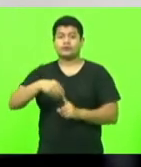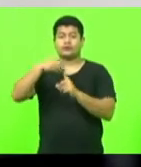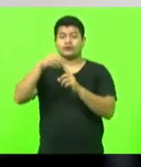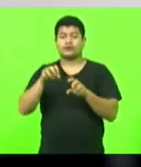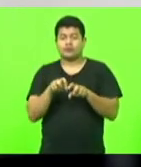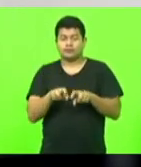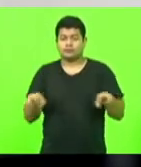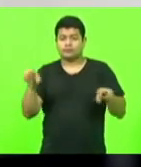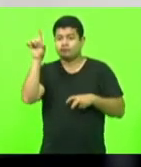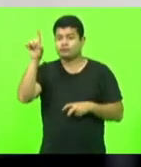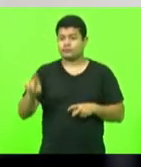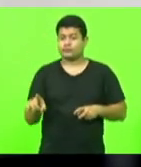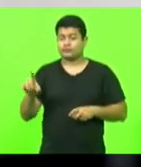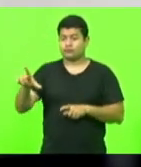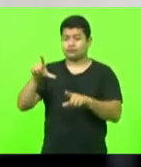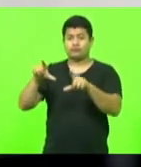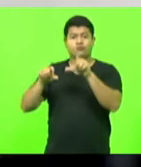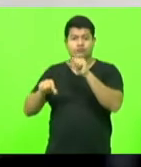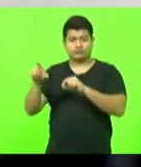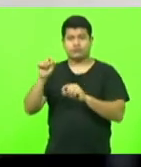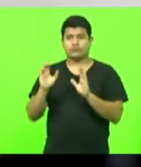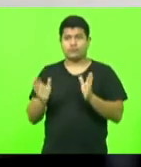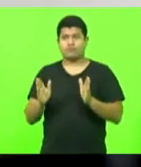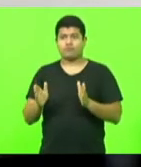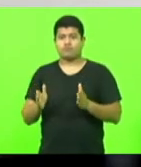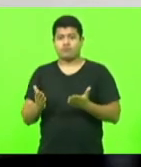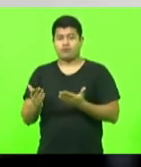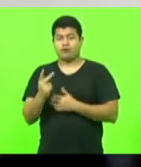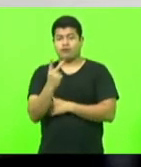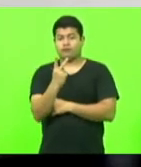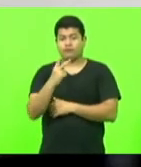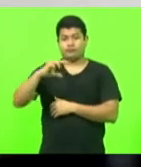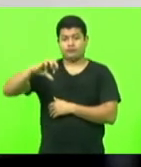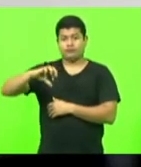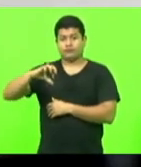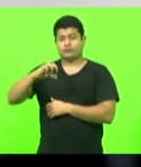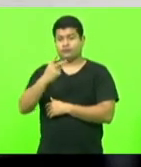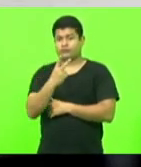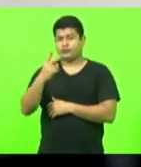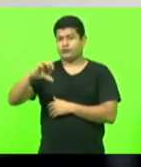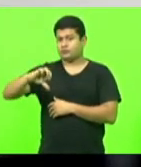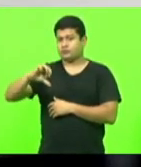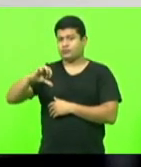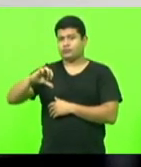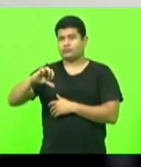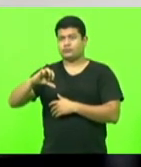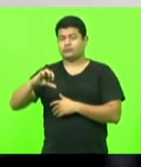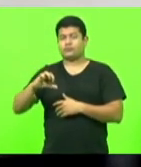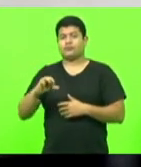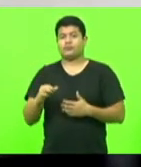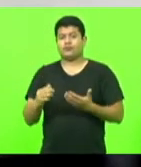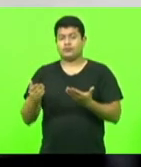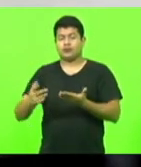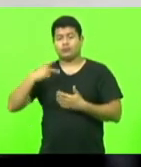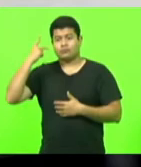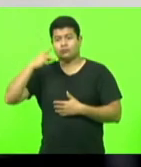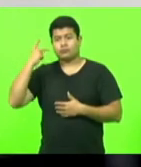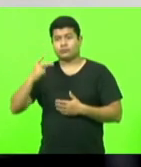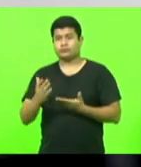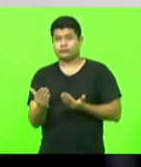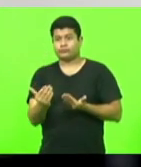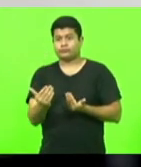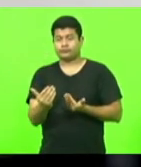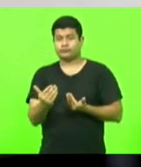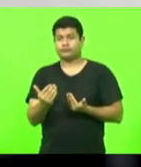que foi eleita, dessa 28ª edição do Parlamento Jovem, que é uma oportunidade